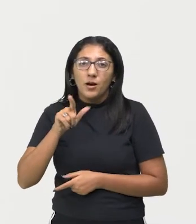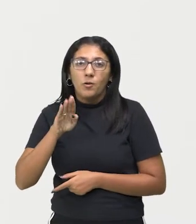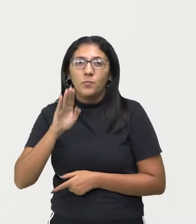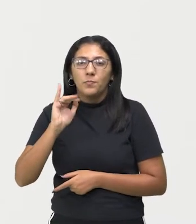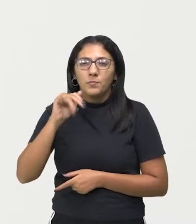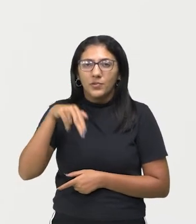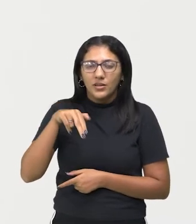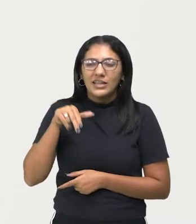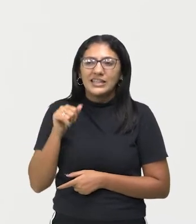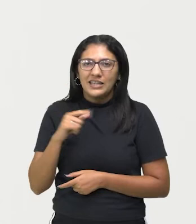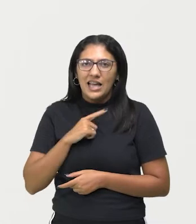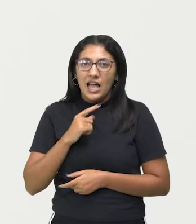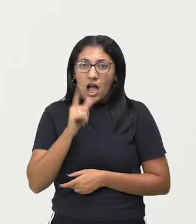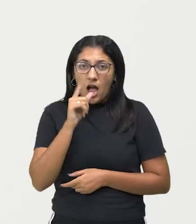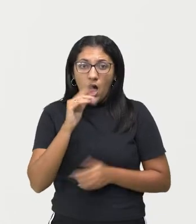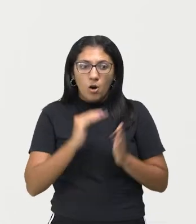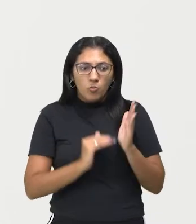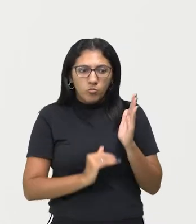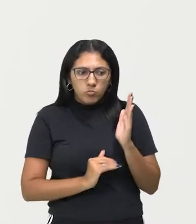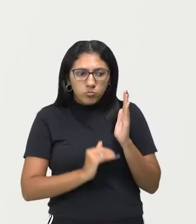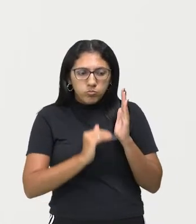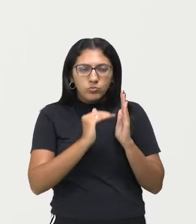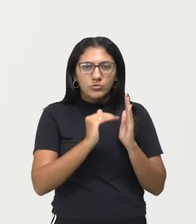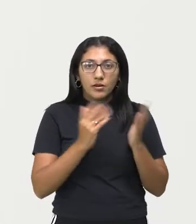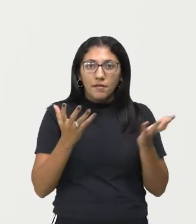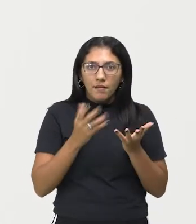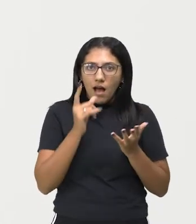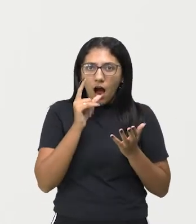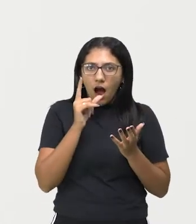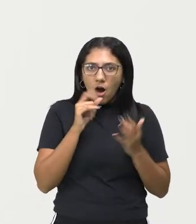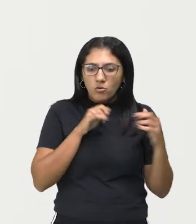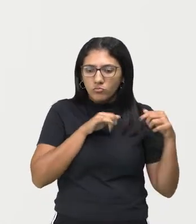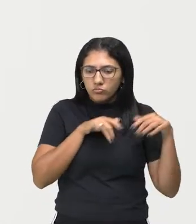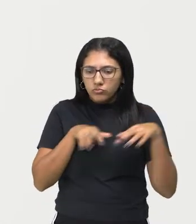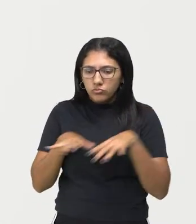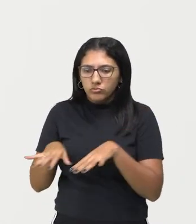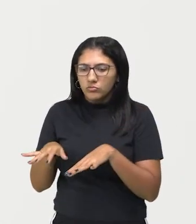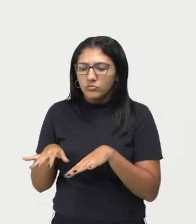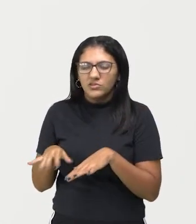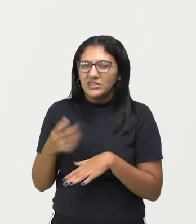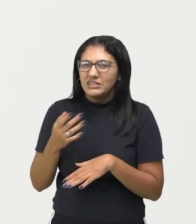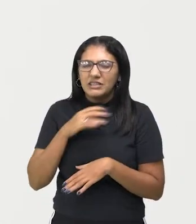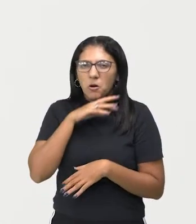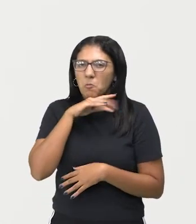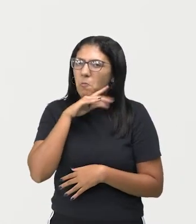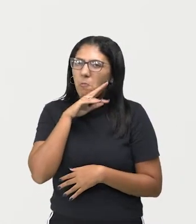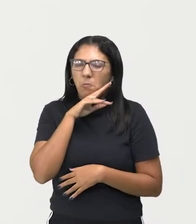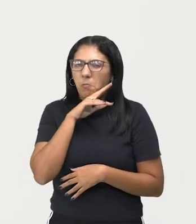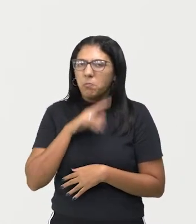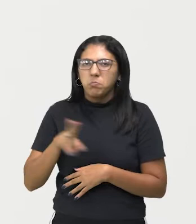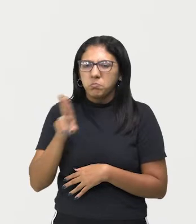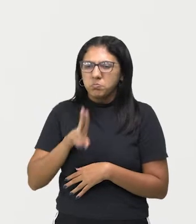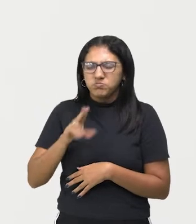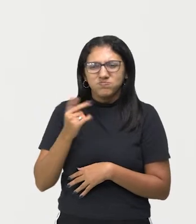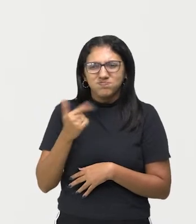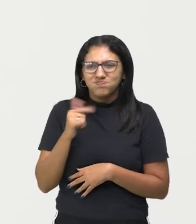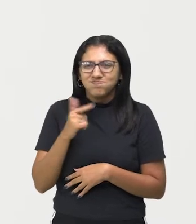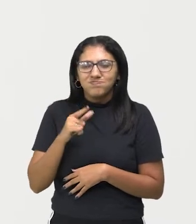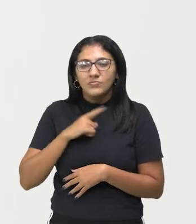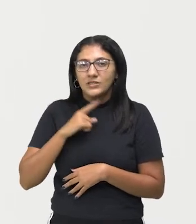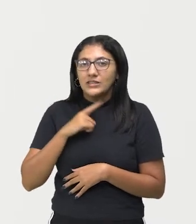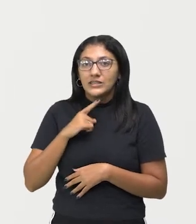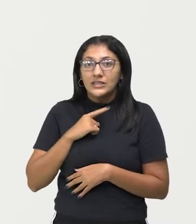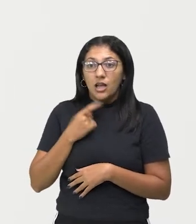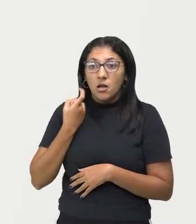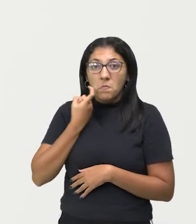um lago e essa água que hoje é liberada, ela é sem oxigênio. Então ela causou a mortandade